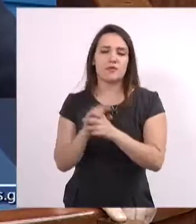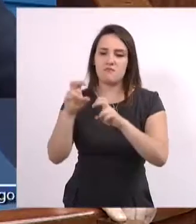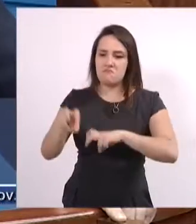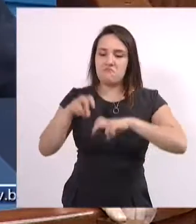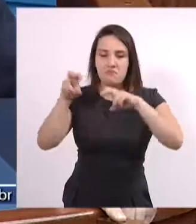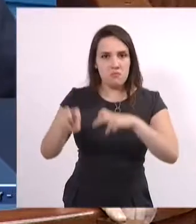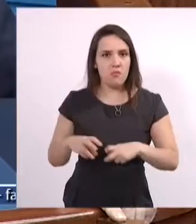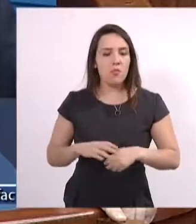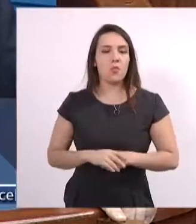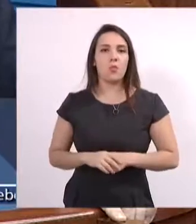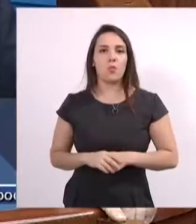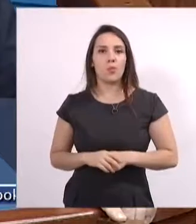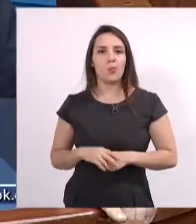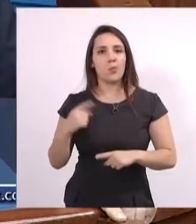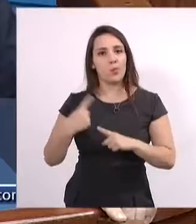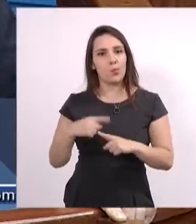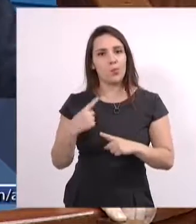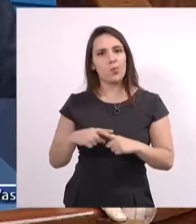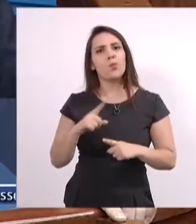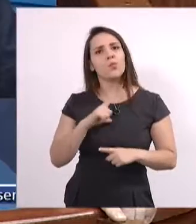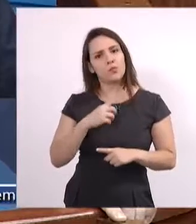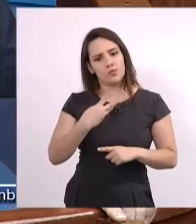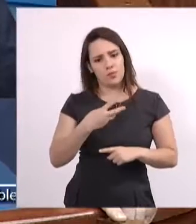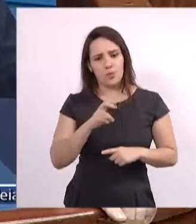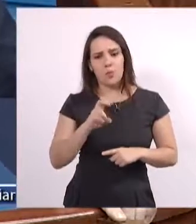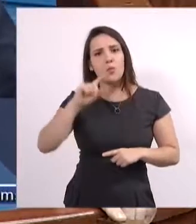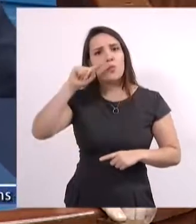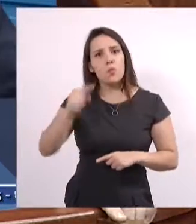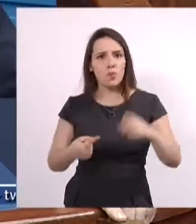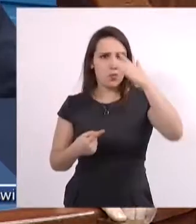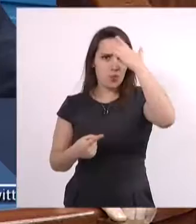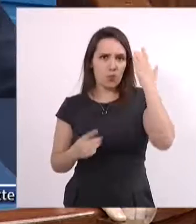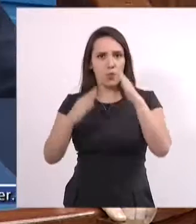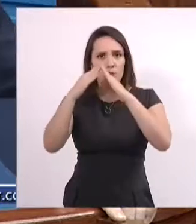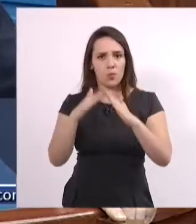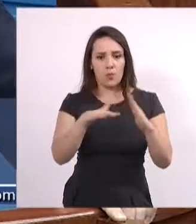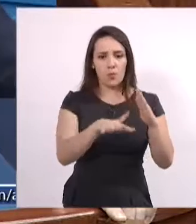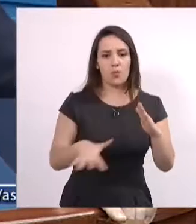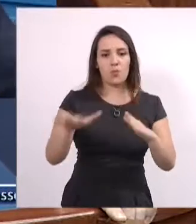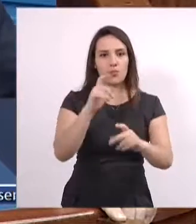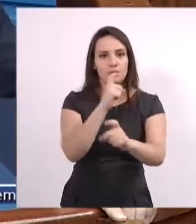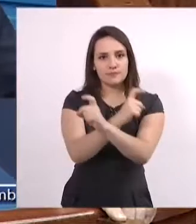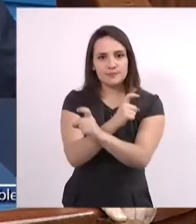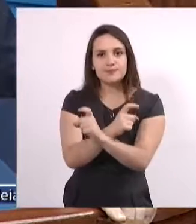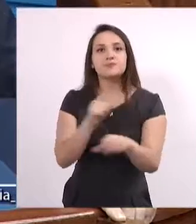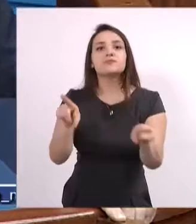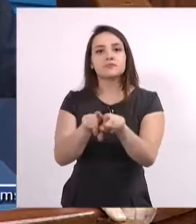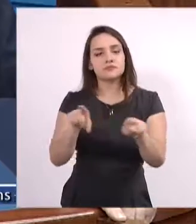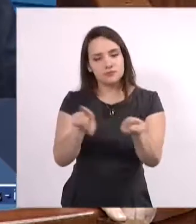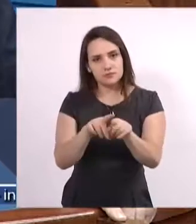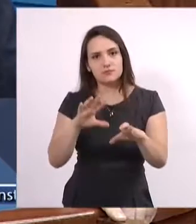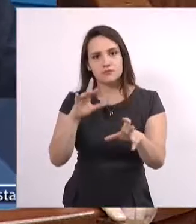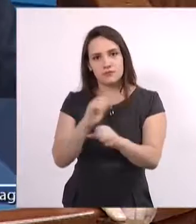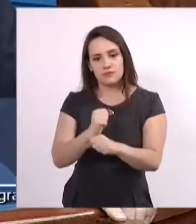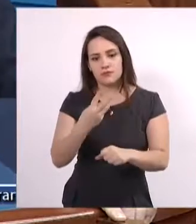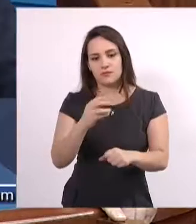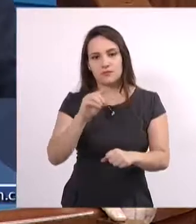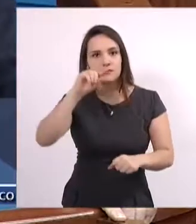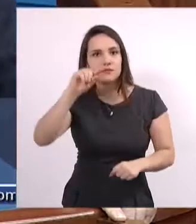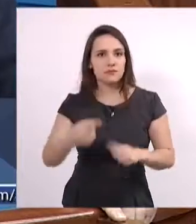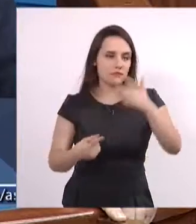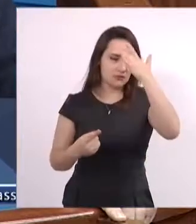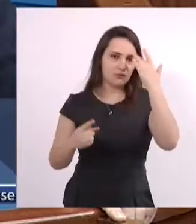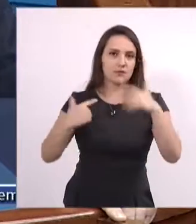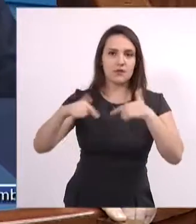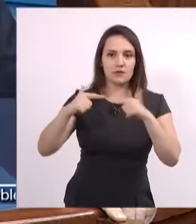nossos 35 mil assentados, para os 30 mil agricultores